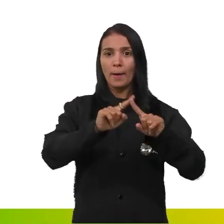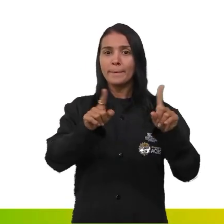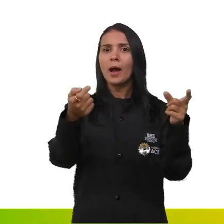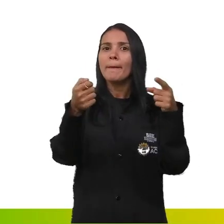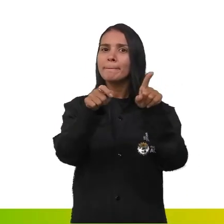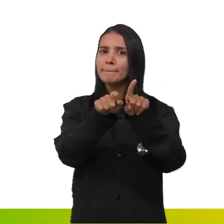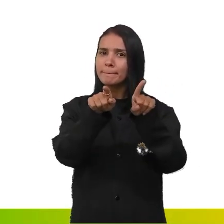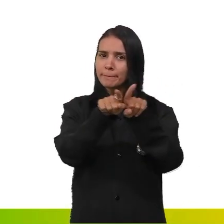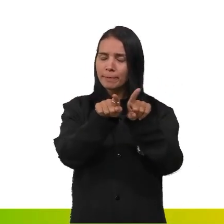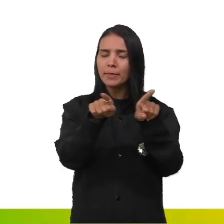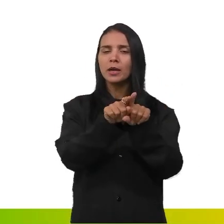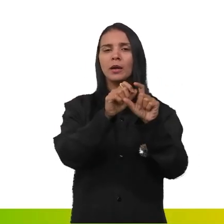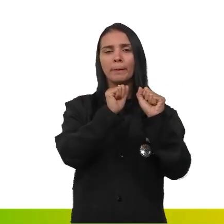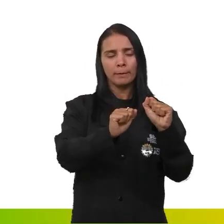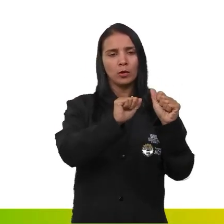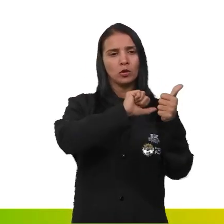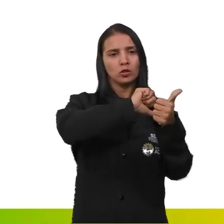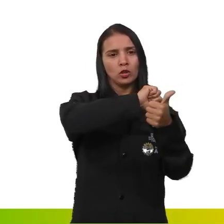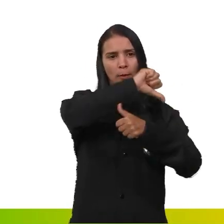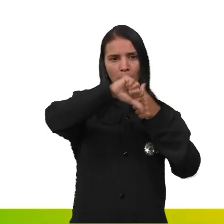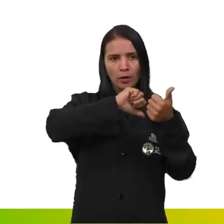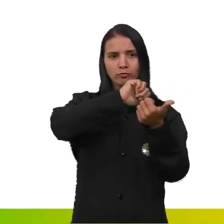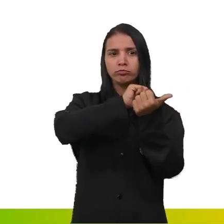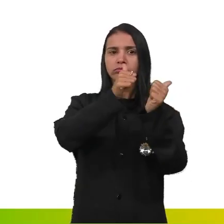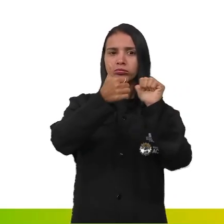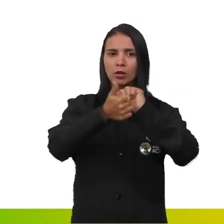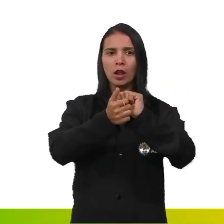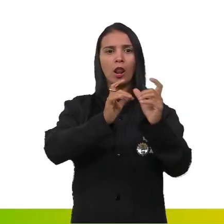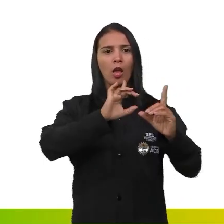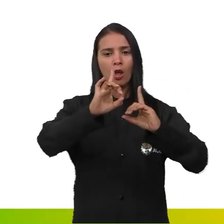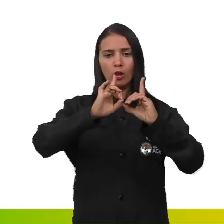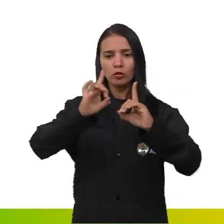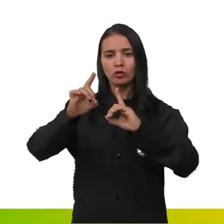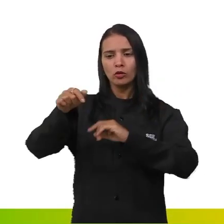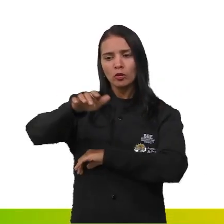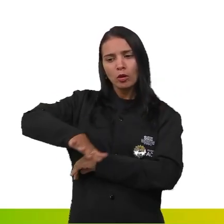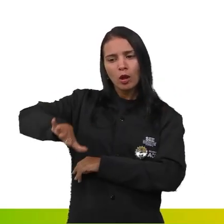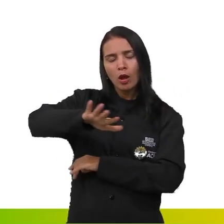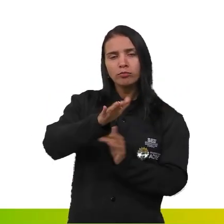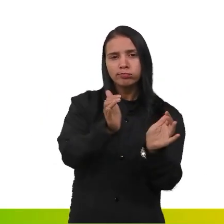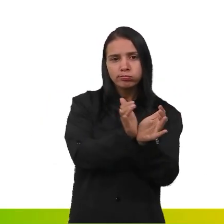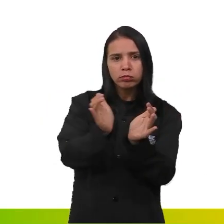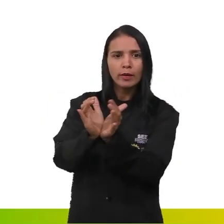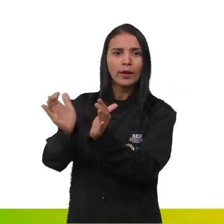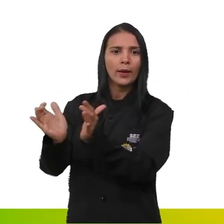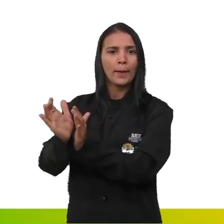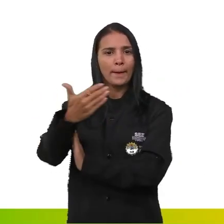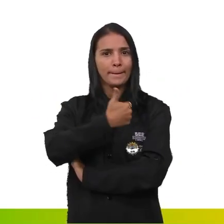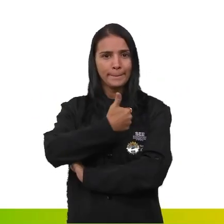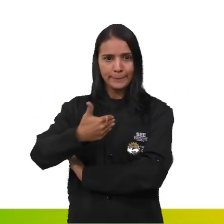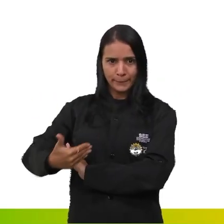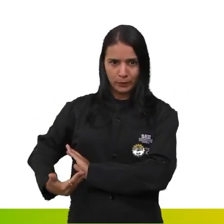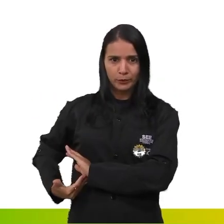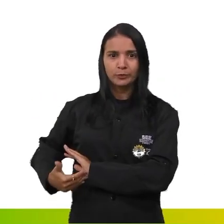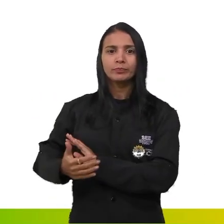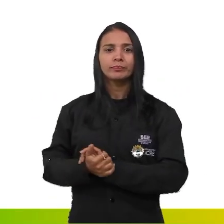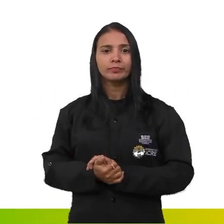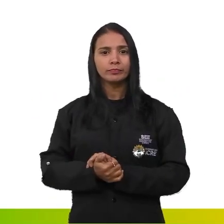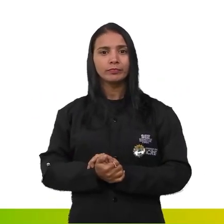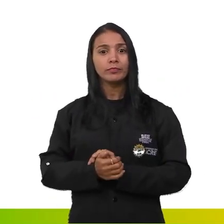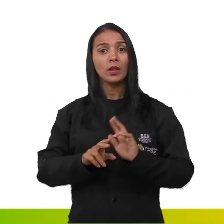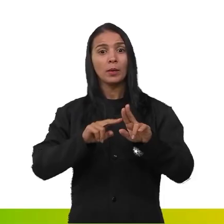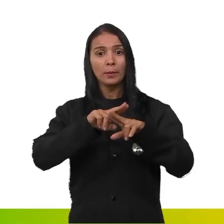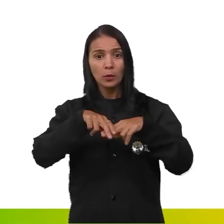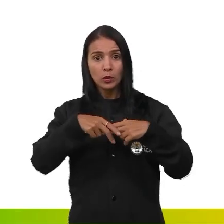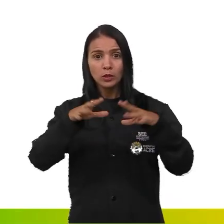diversos públicos e meios. Ao unir rigor jornalístico com a linguagem interativa, criamos novas